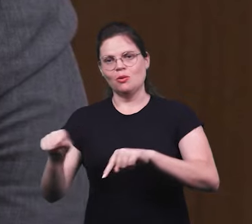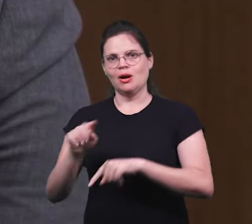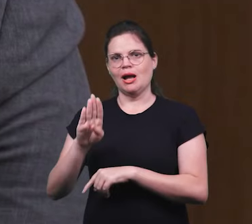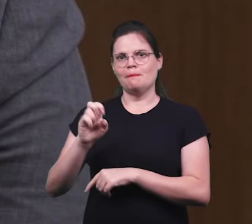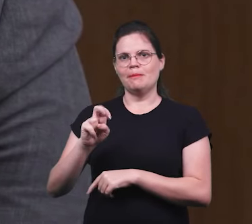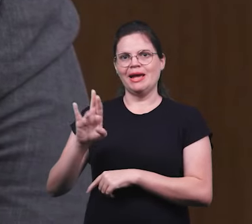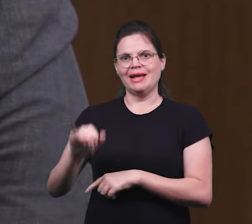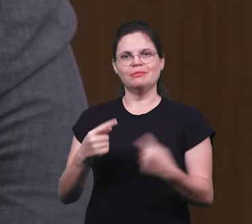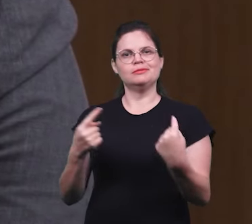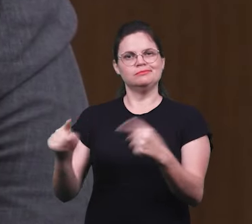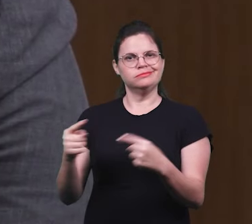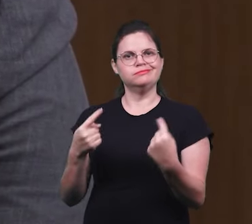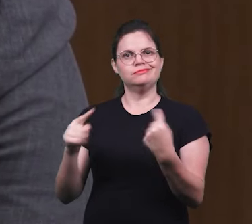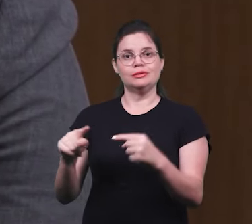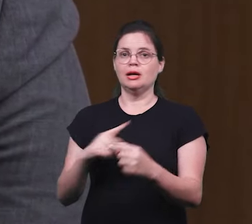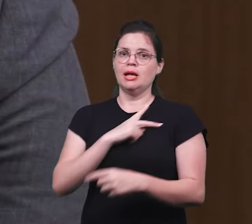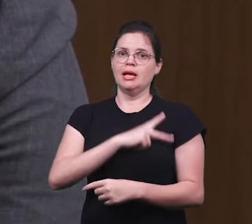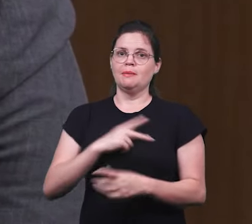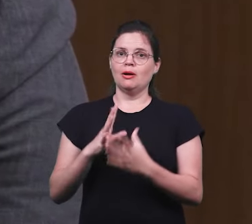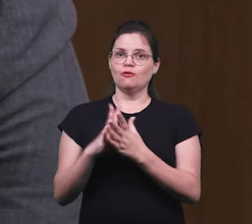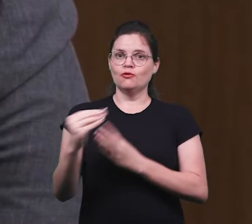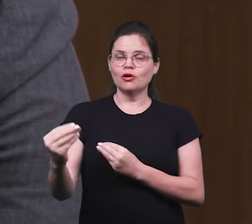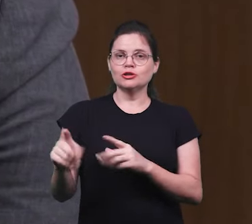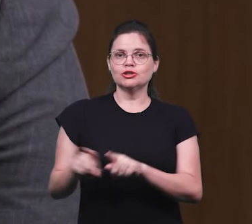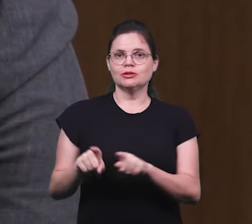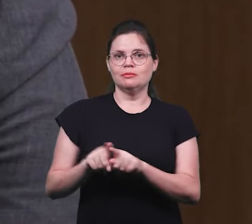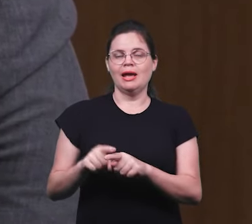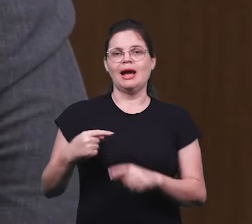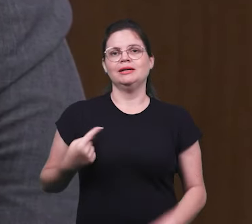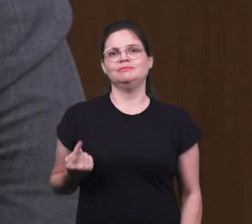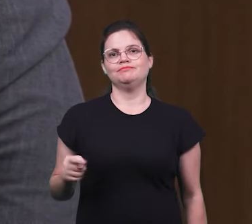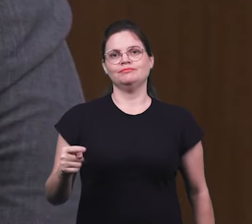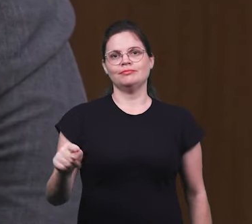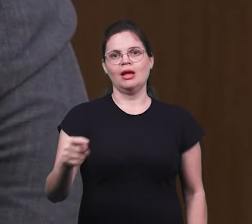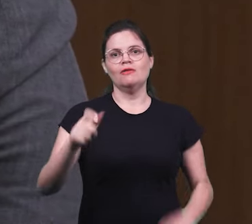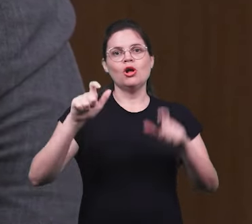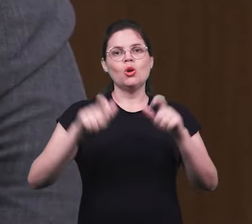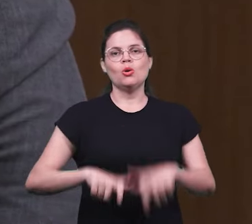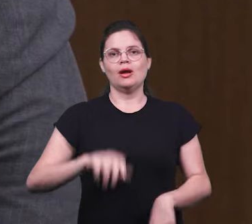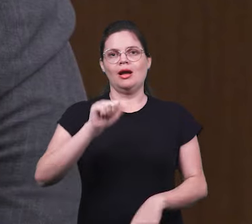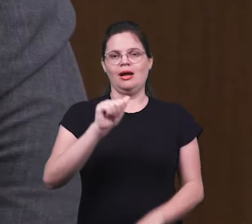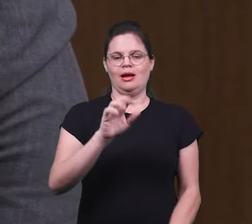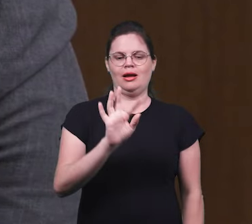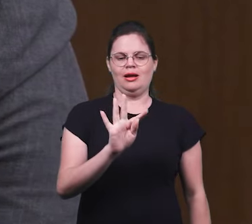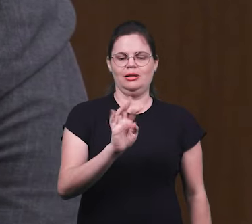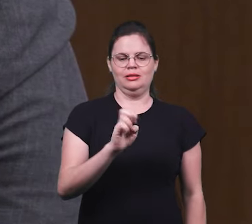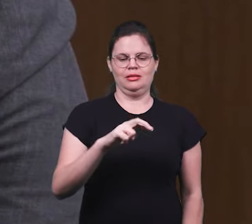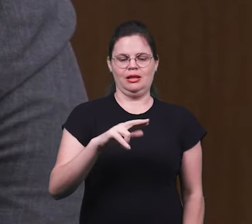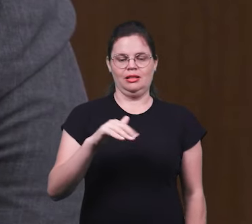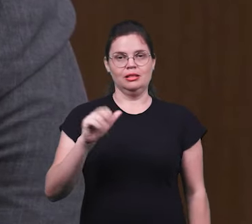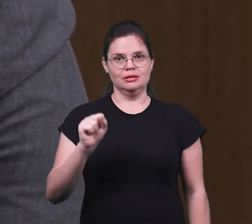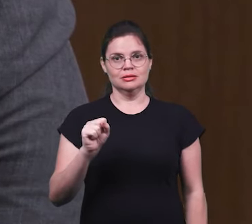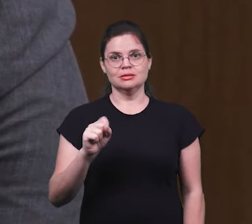Paulo, e Paulo tem que sair de lá. E é interessante porque Paulo vai para Atenas. Esse é um ponto muito